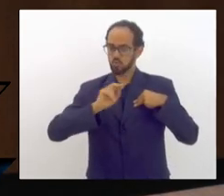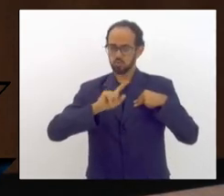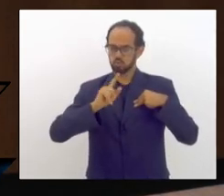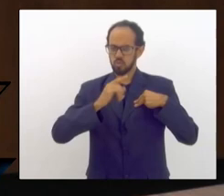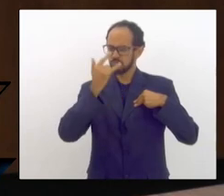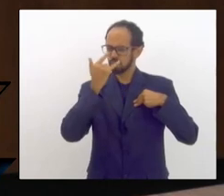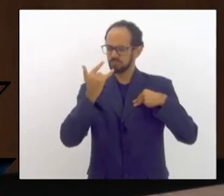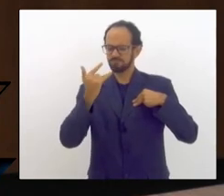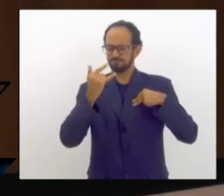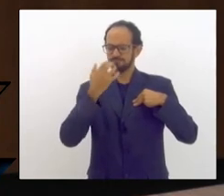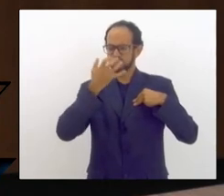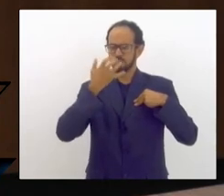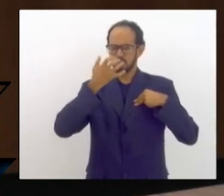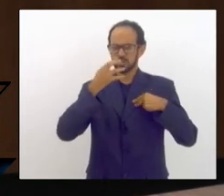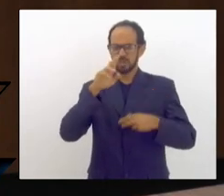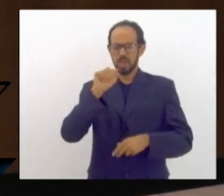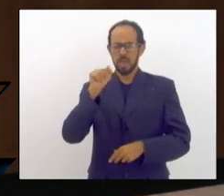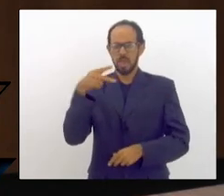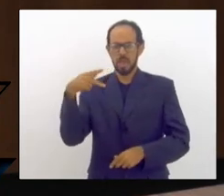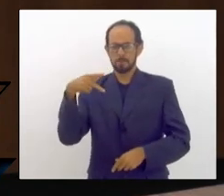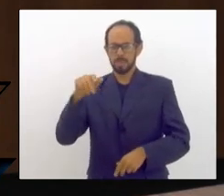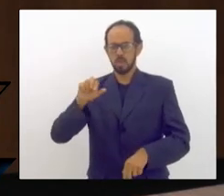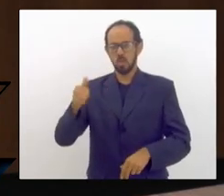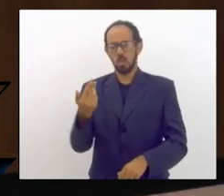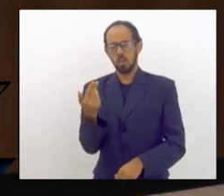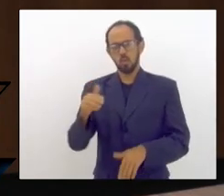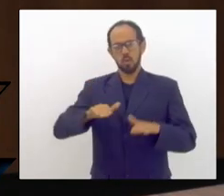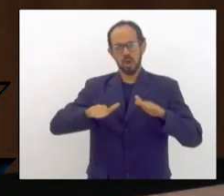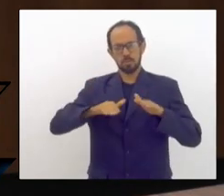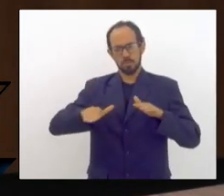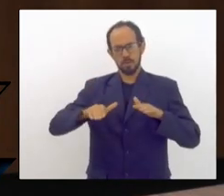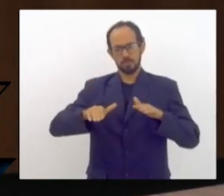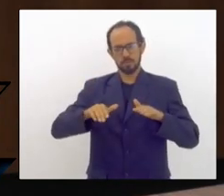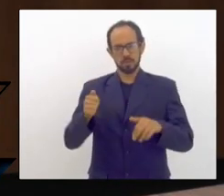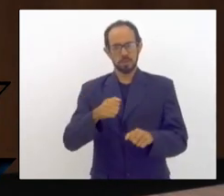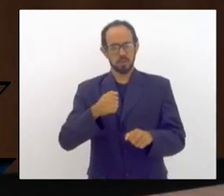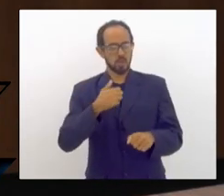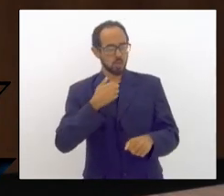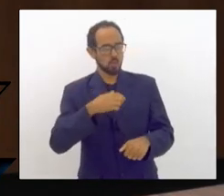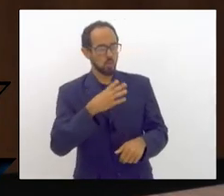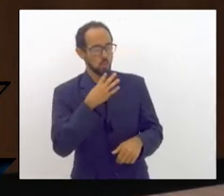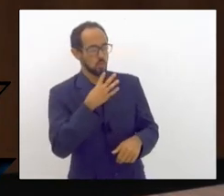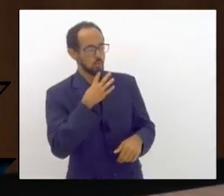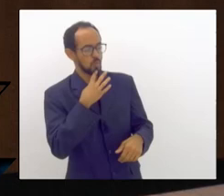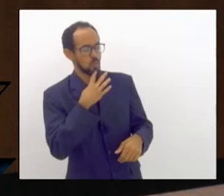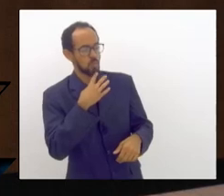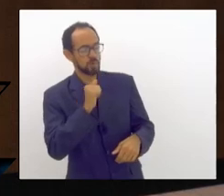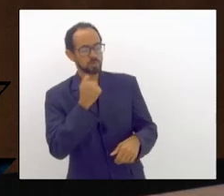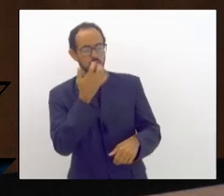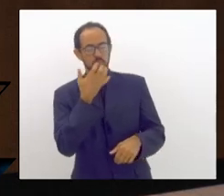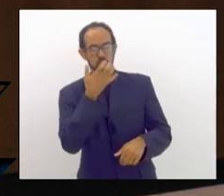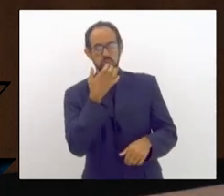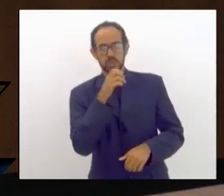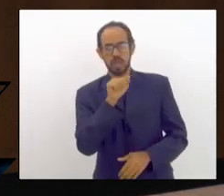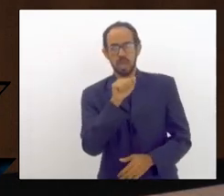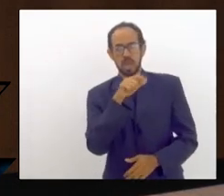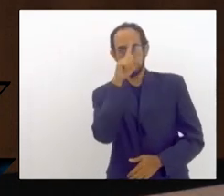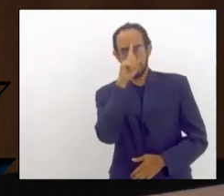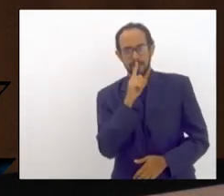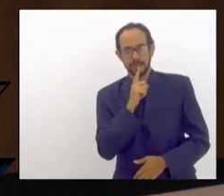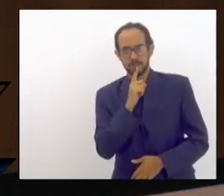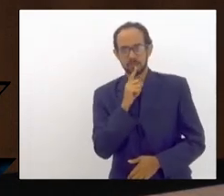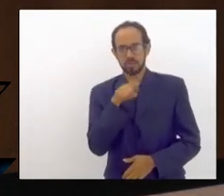nem de hip-hop, eu reconheço o álbum Amarelo, aqui citado pela deputada Renata, como talvez um dos 5 álbuns